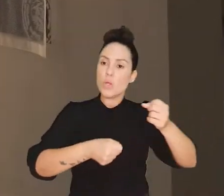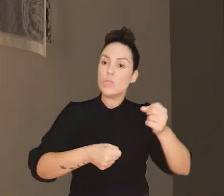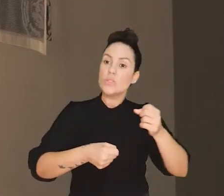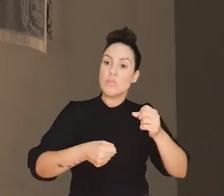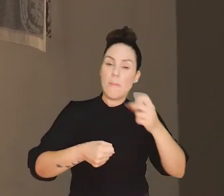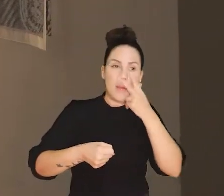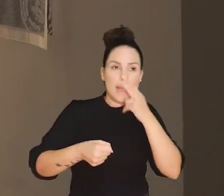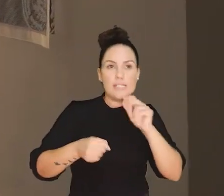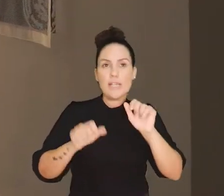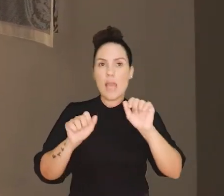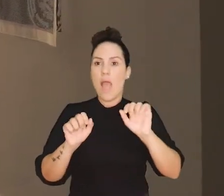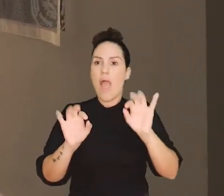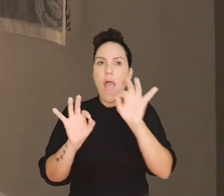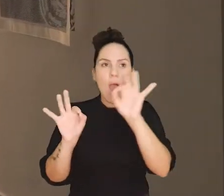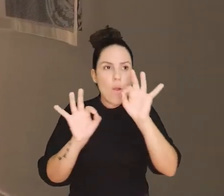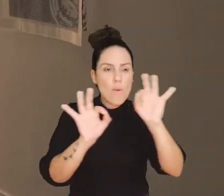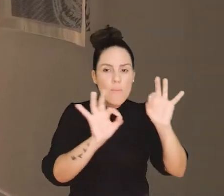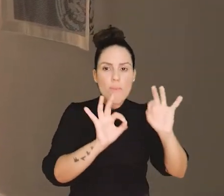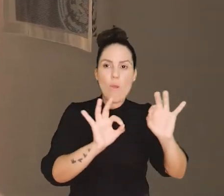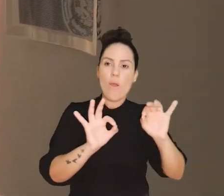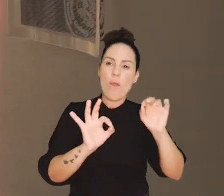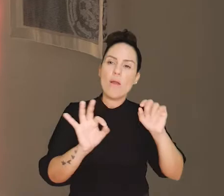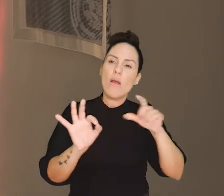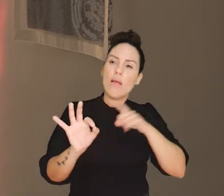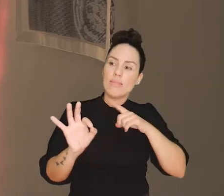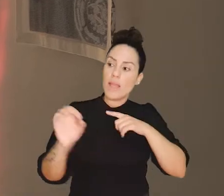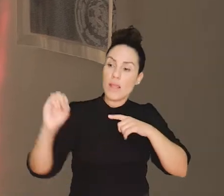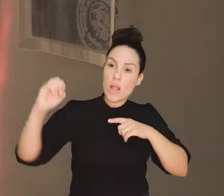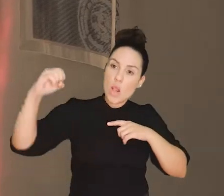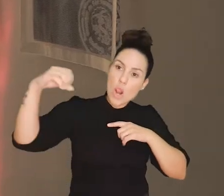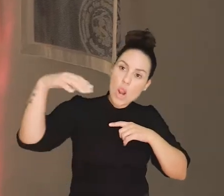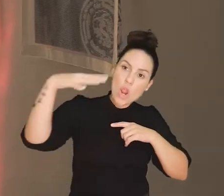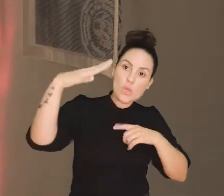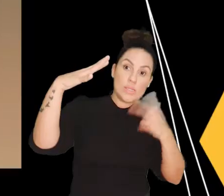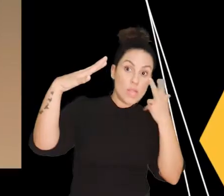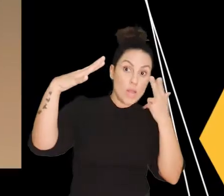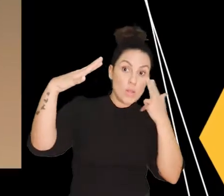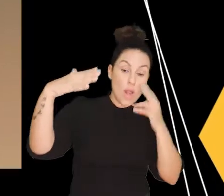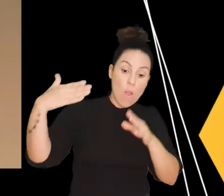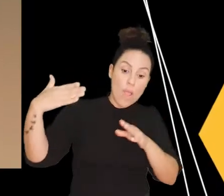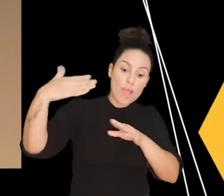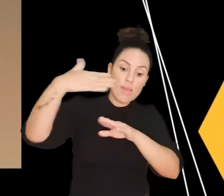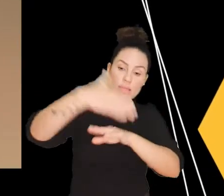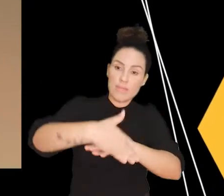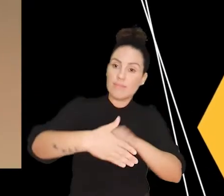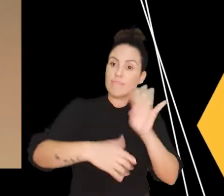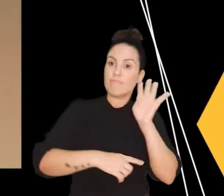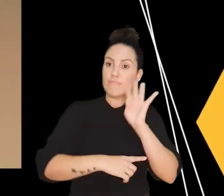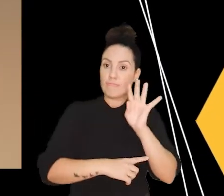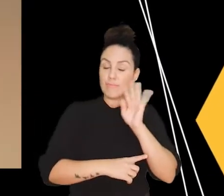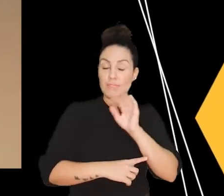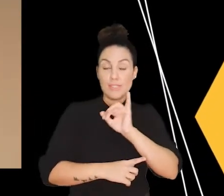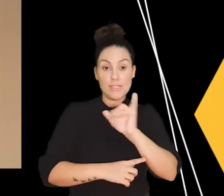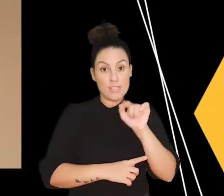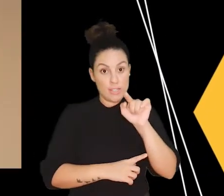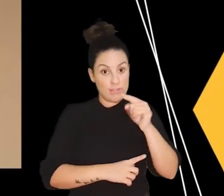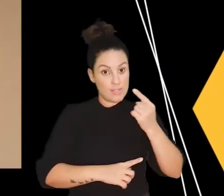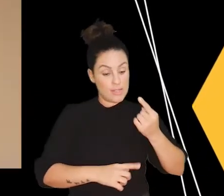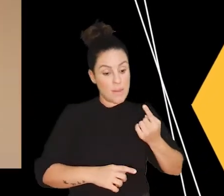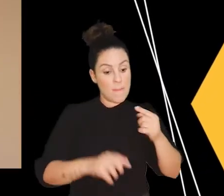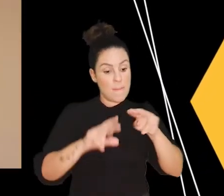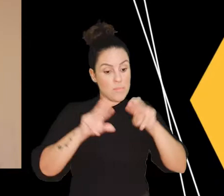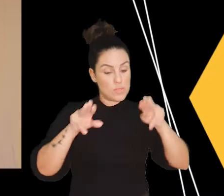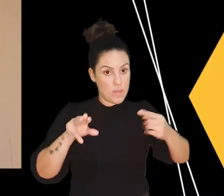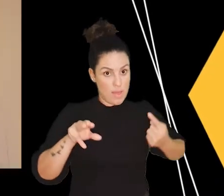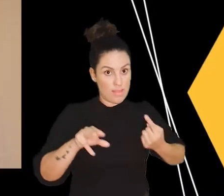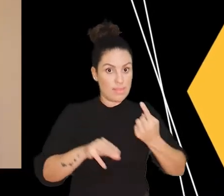no espaço expositivo e, sobretudo, a luz natural da cidade. As pessoas, quando virem aqui, vão observar que as janelas foram todas